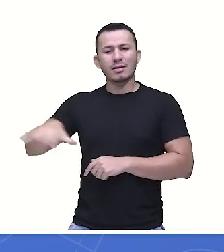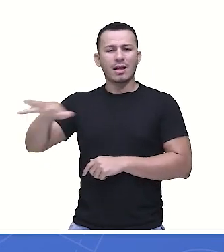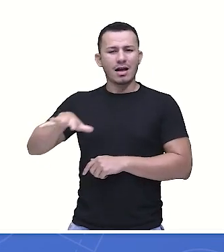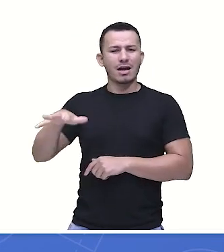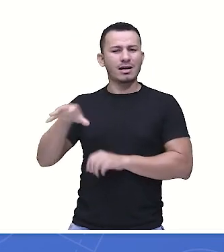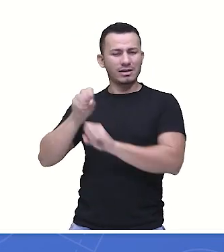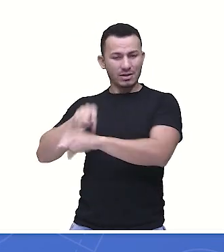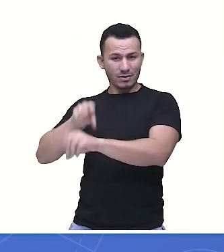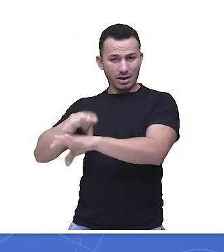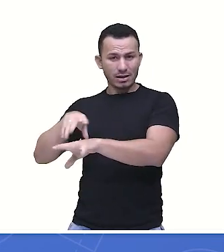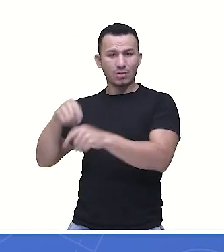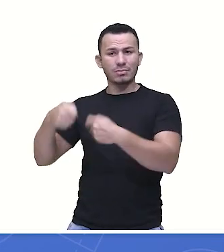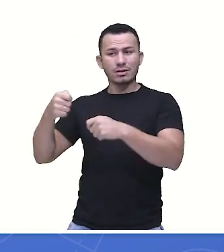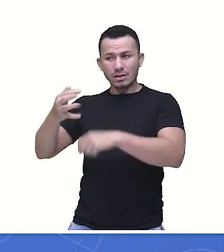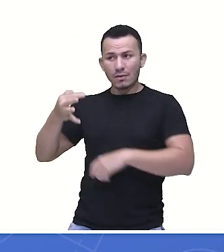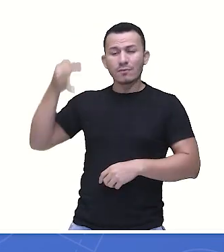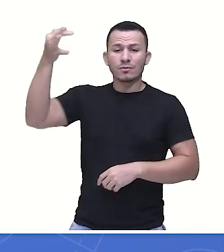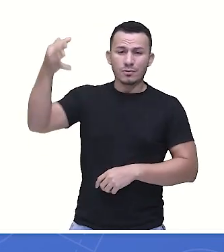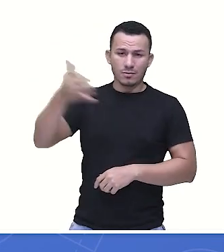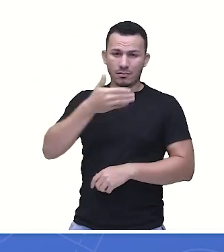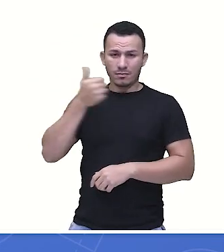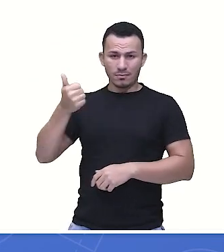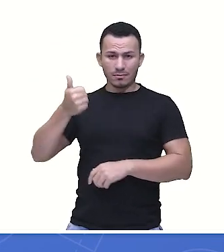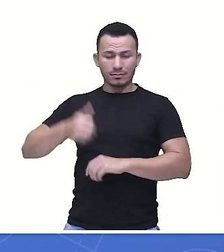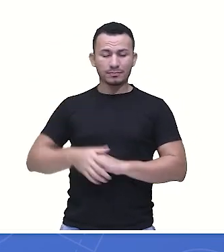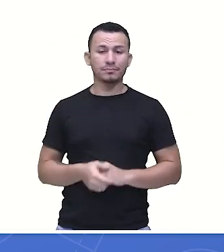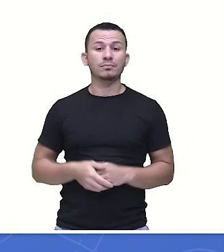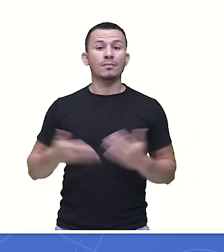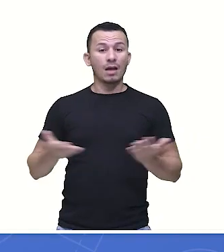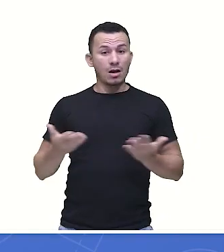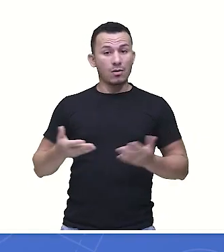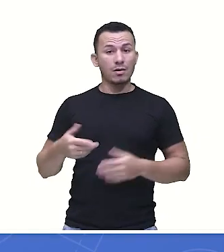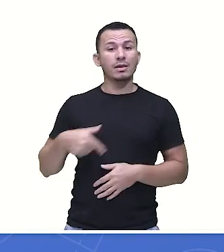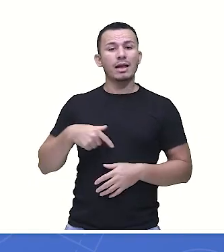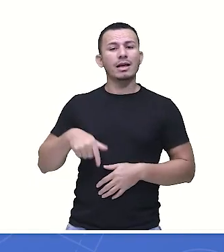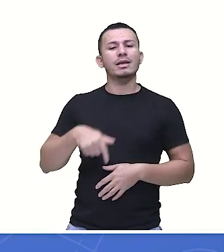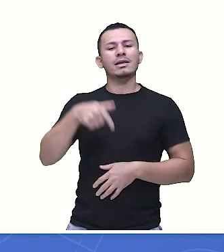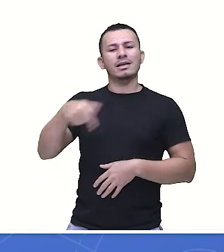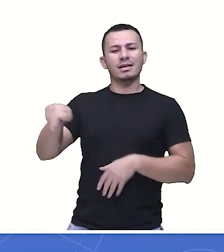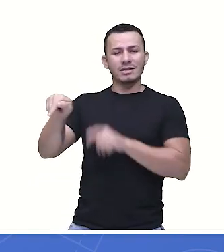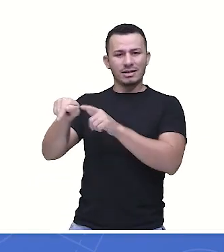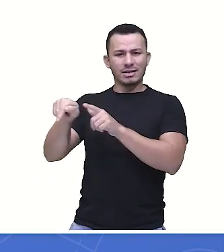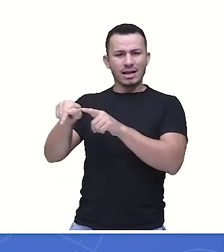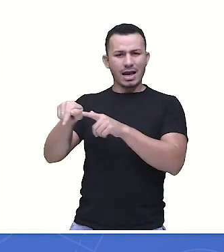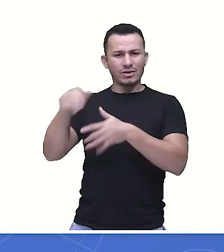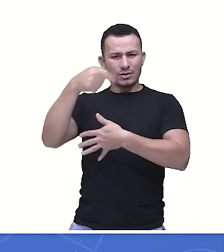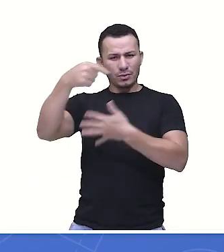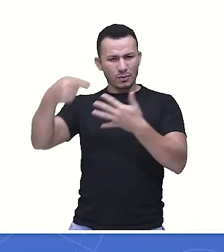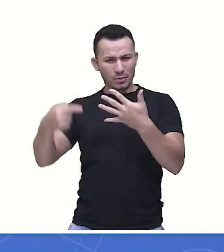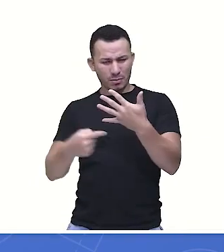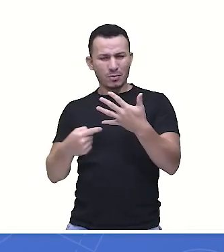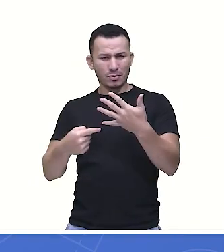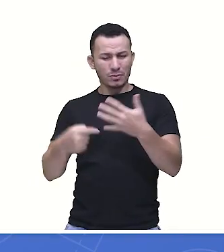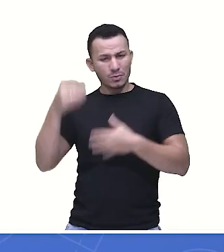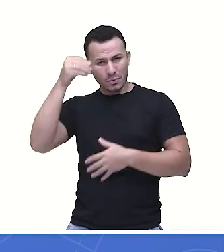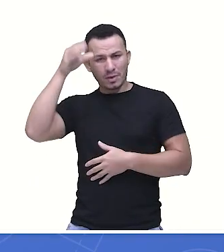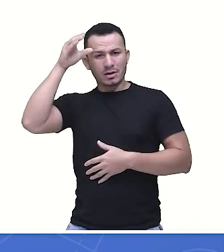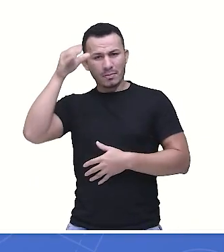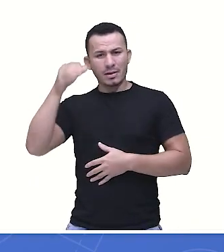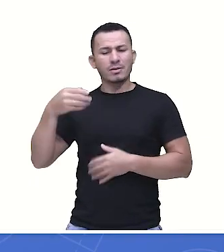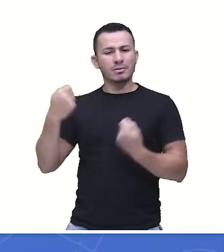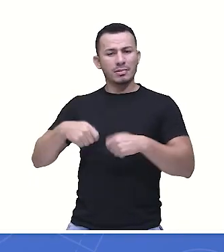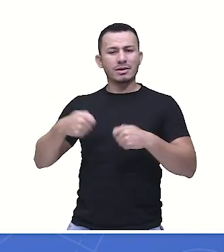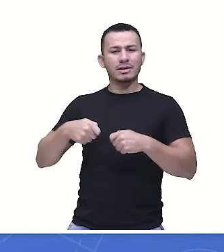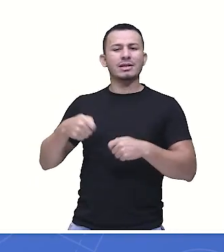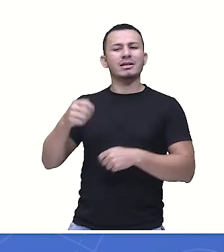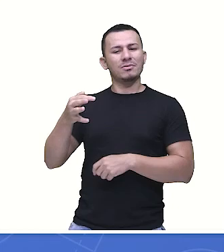necessário para a educação do futuro. E aí nós vamos ver então quais são esses sete saberes que ele coloca e traz aí para nós. Os sete saberes necessários para a educação do